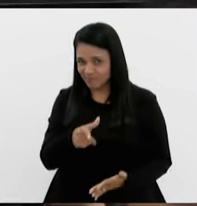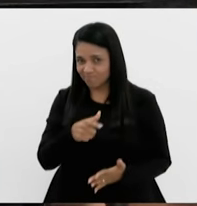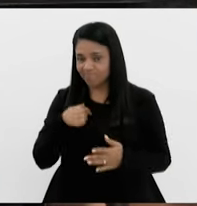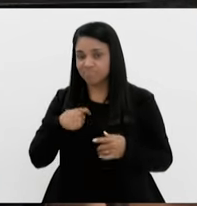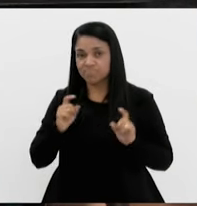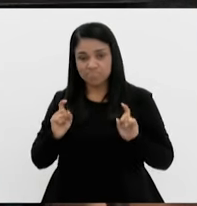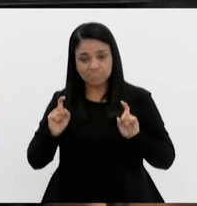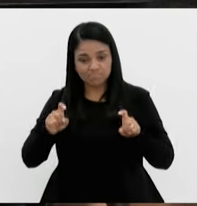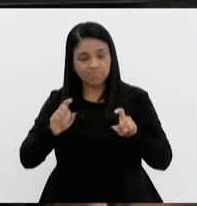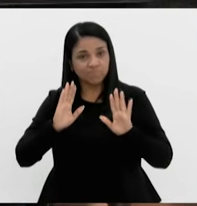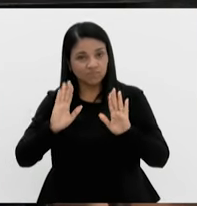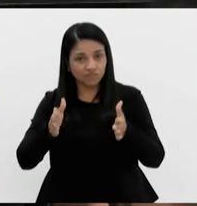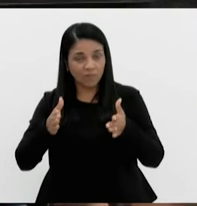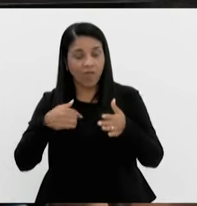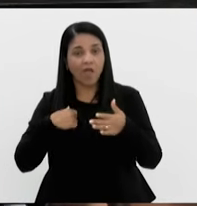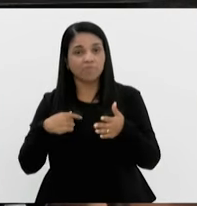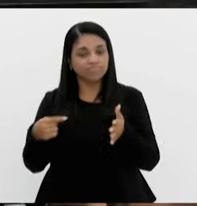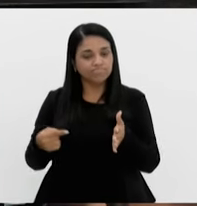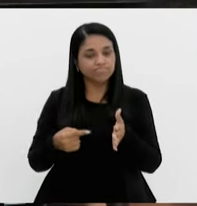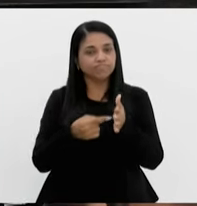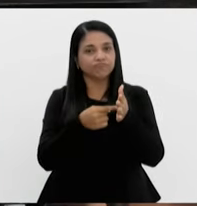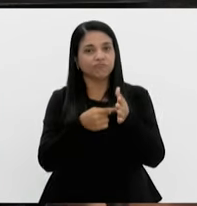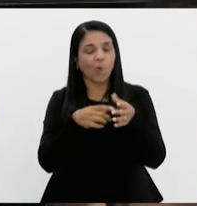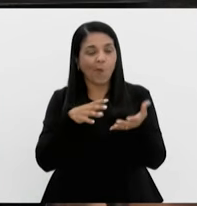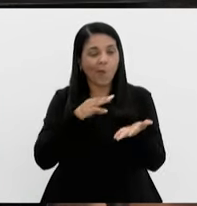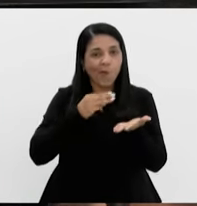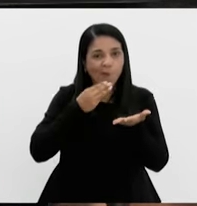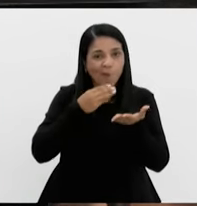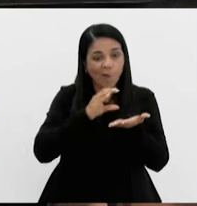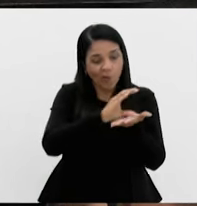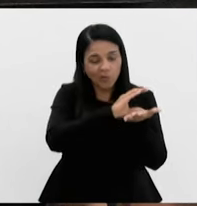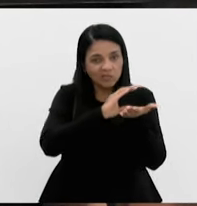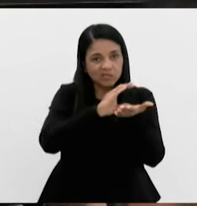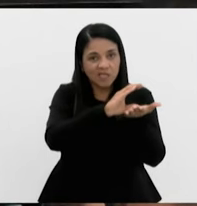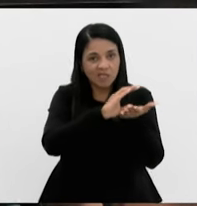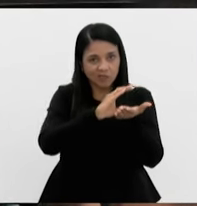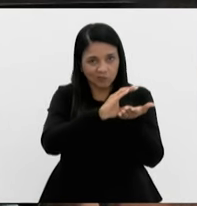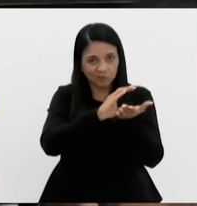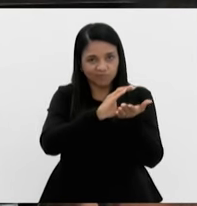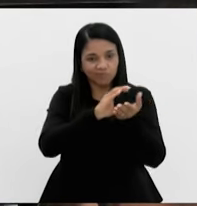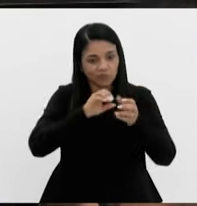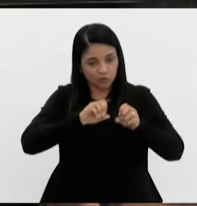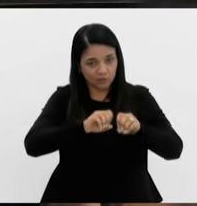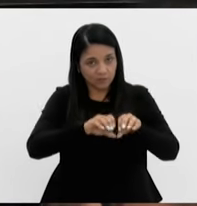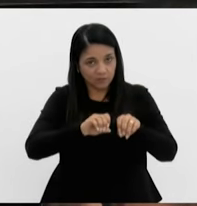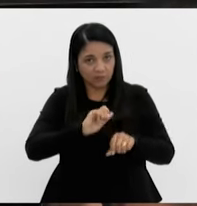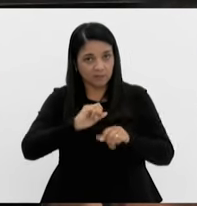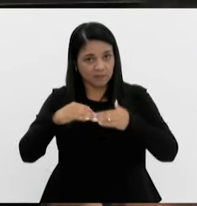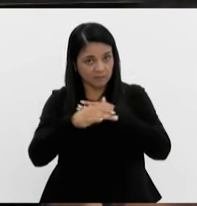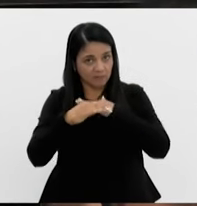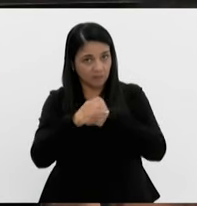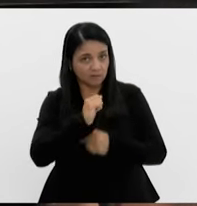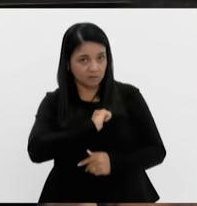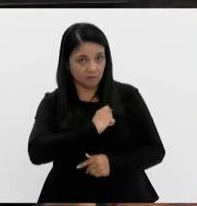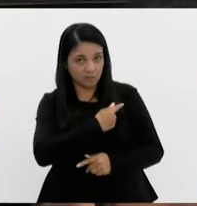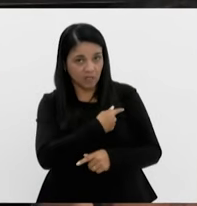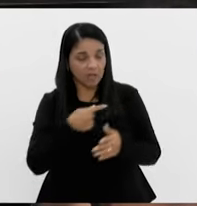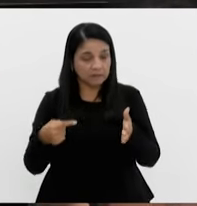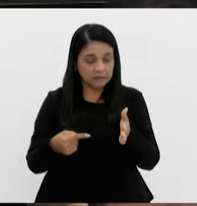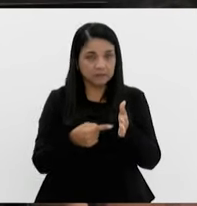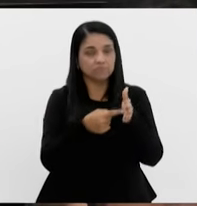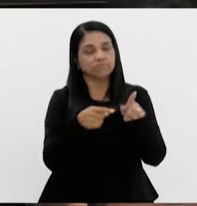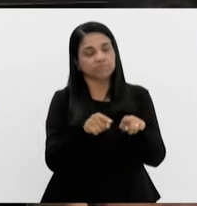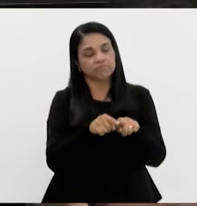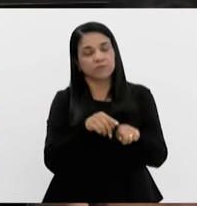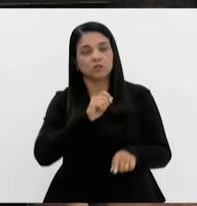oficiando o Conselho Municipal de Educação de São Gonçalo estaremos também eh fazendo a denúncia do Ministério